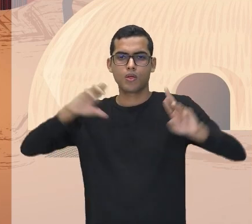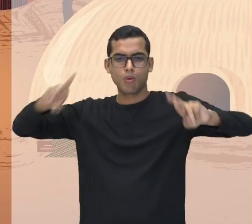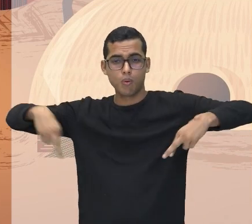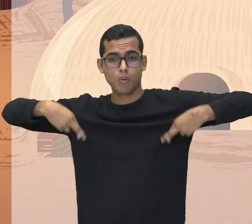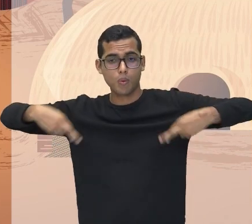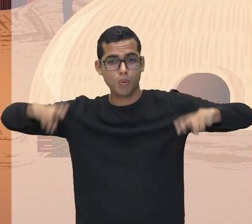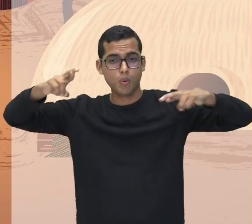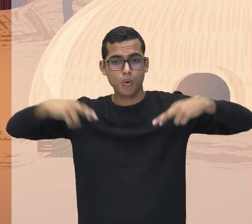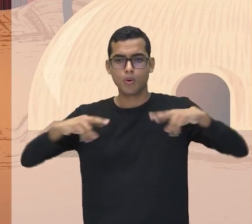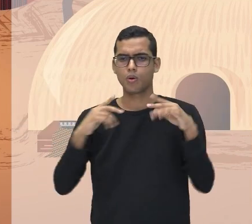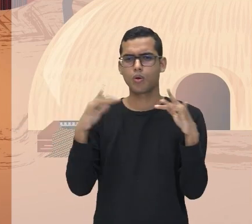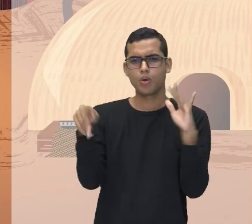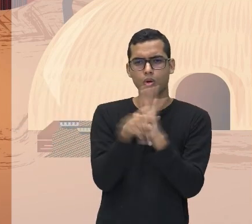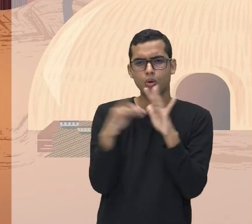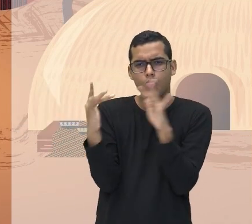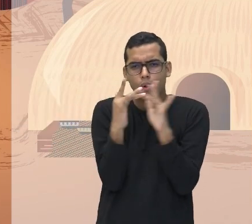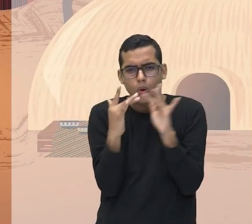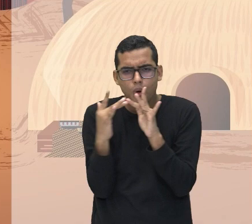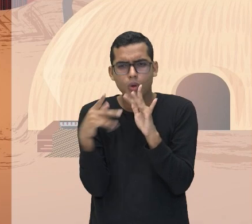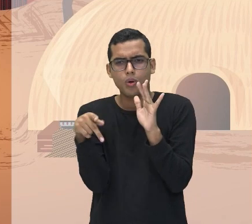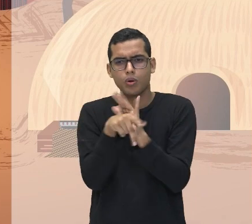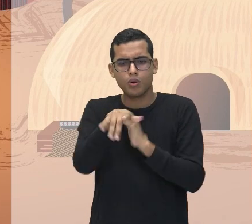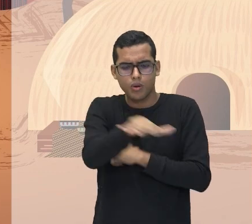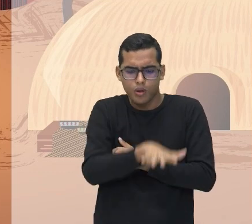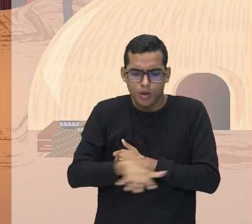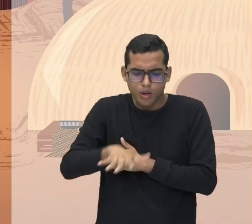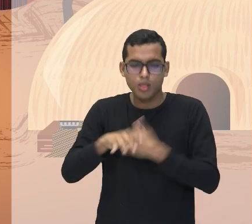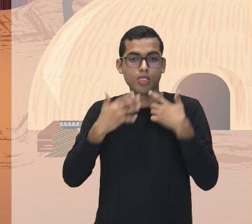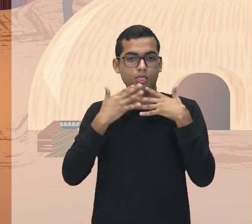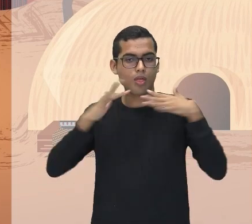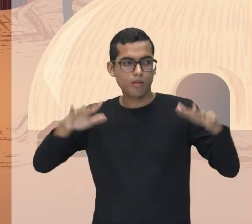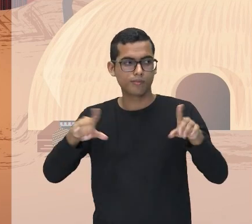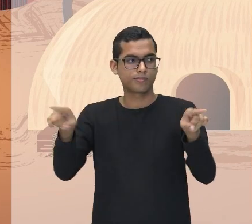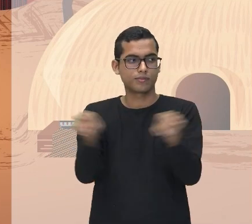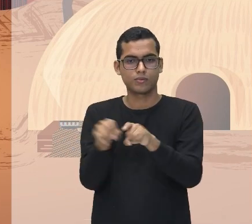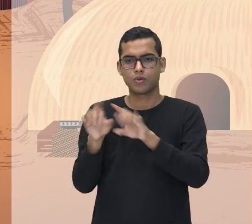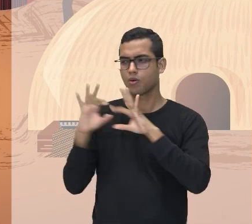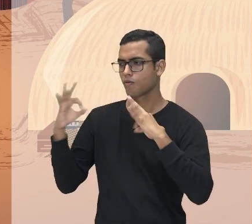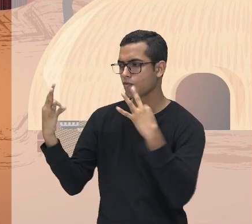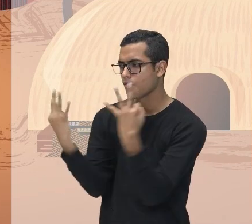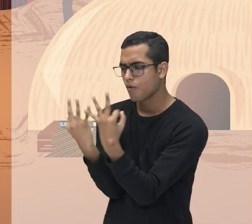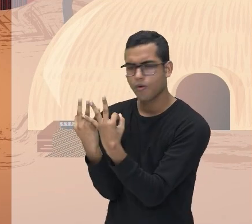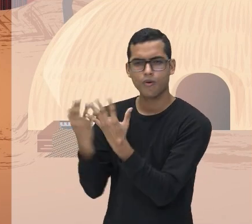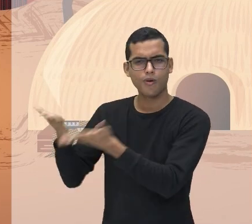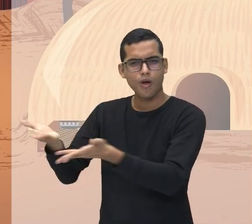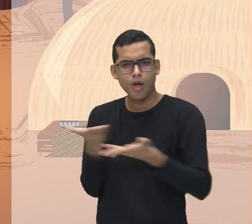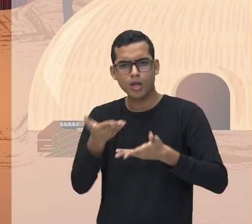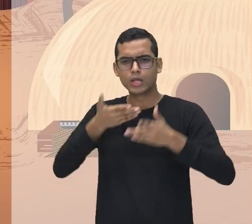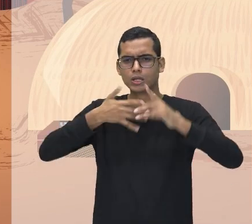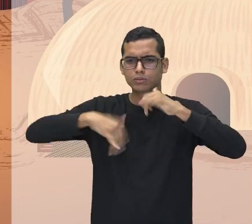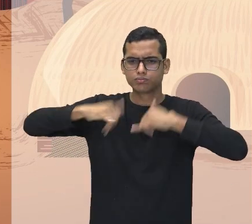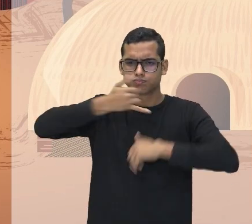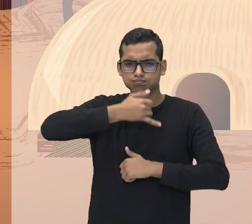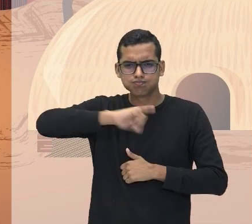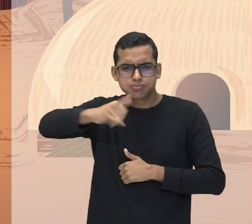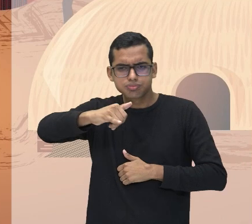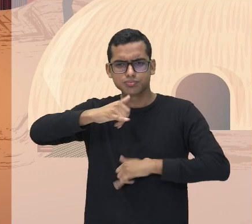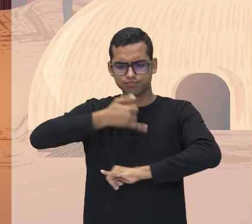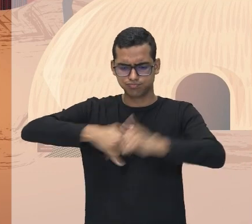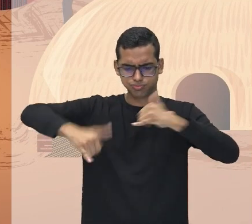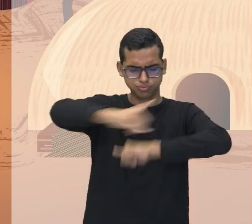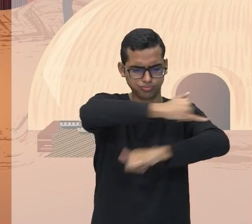com a natureza, nesse contato com a floresta, recebendo toda essa energia dos